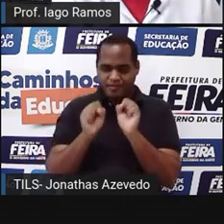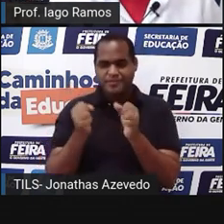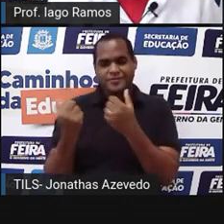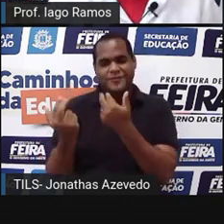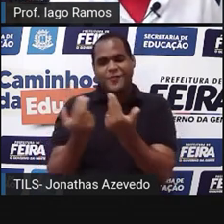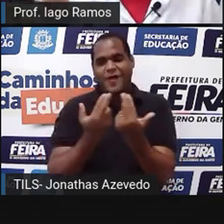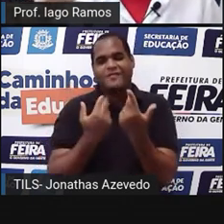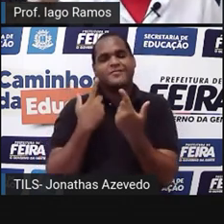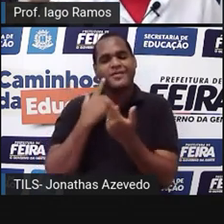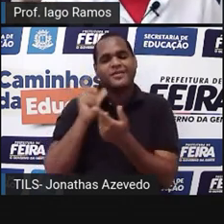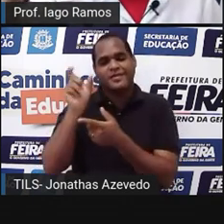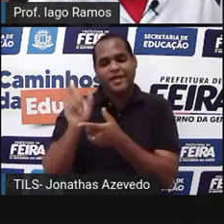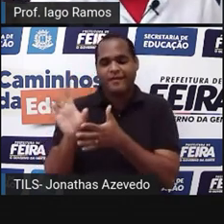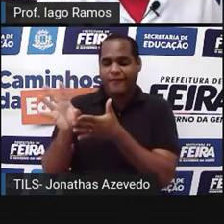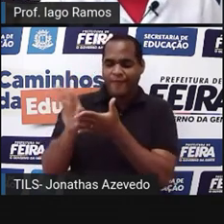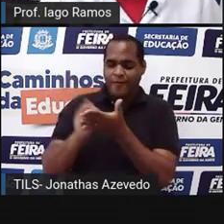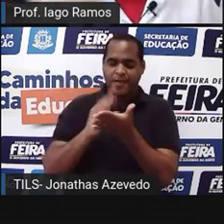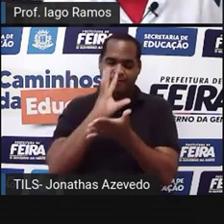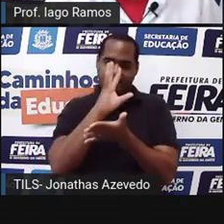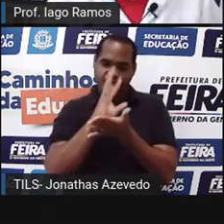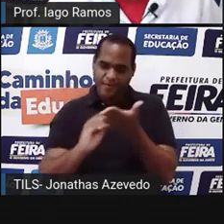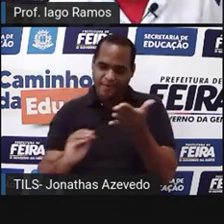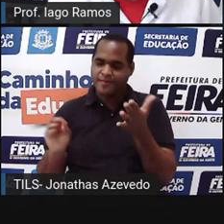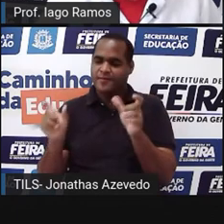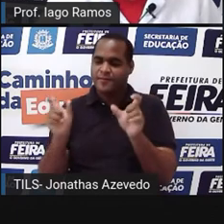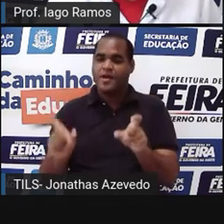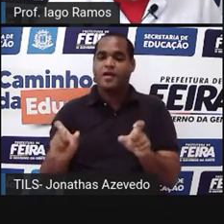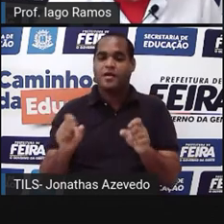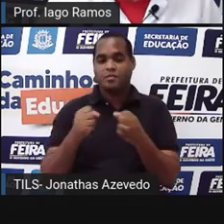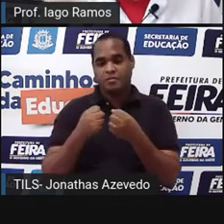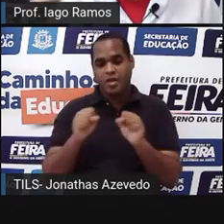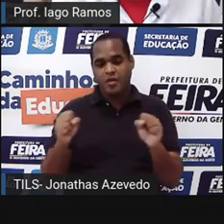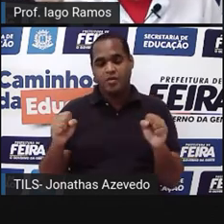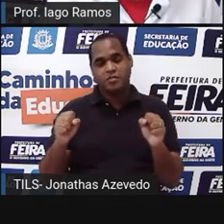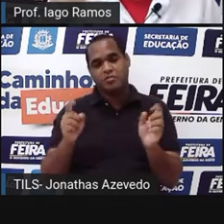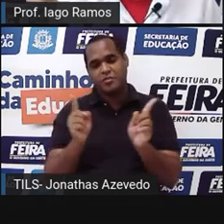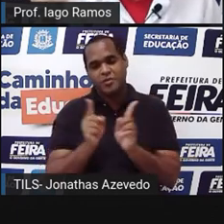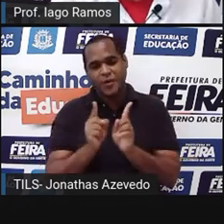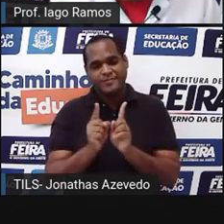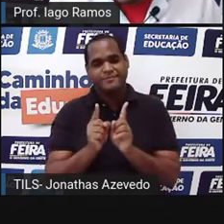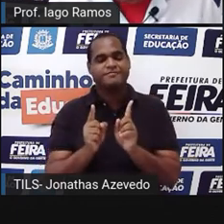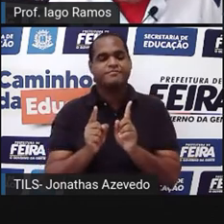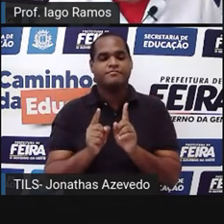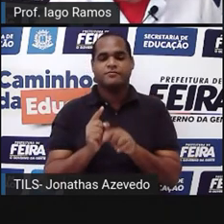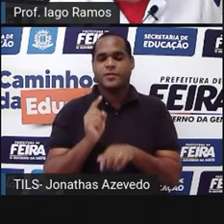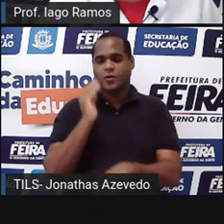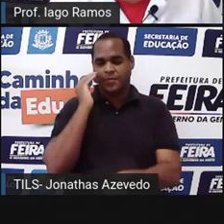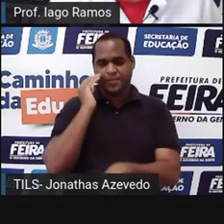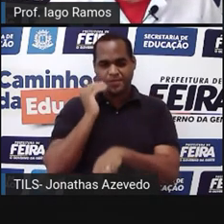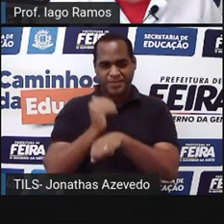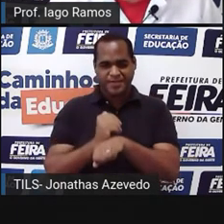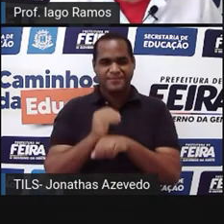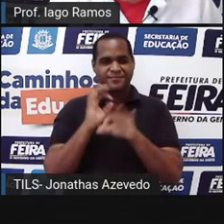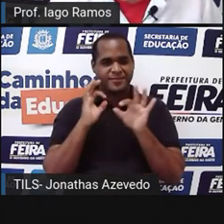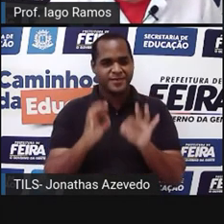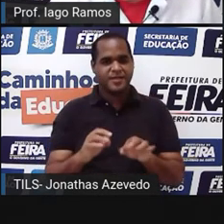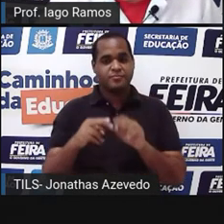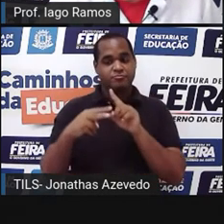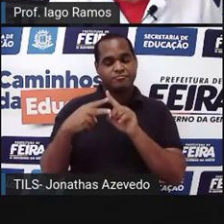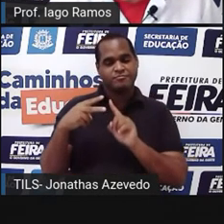imitação do modelo, né? Em um tamanho maior ou menor, obedecendo aqueles